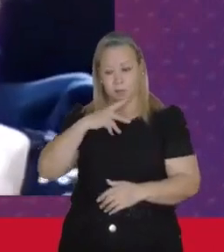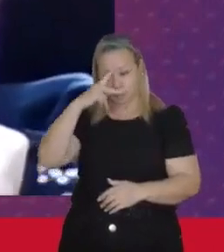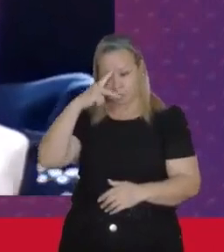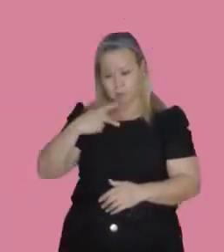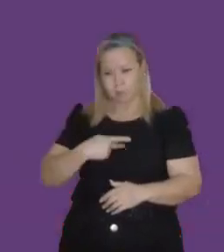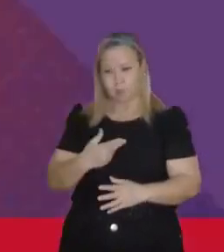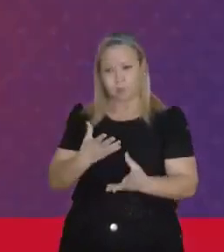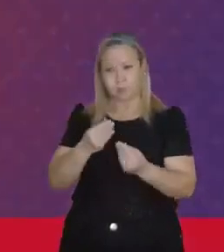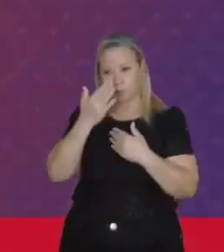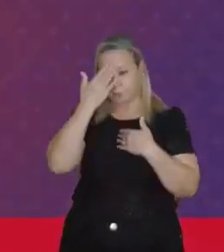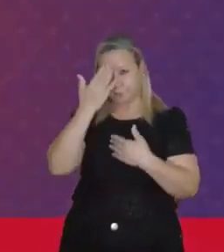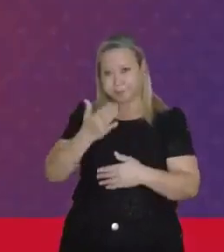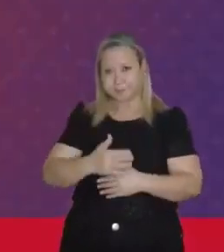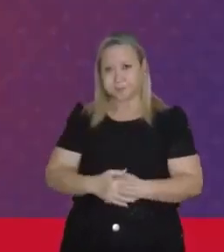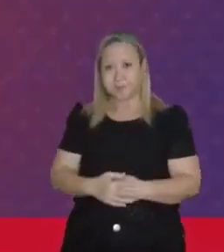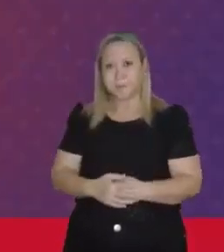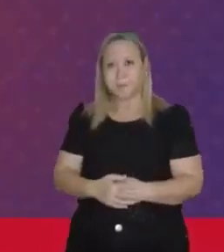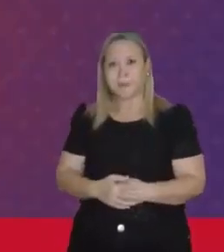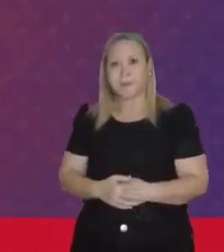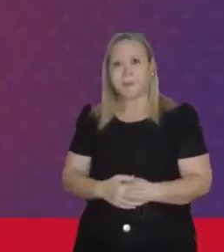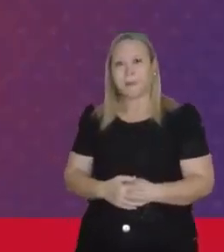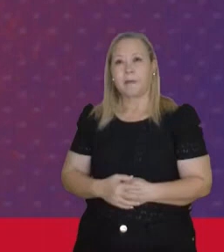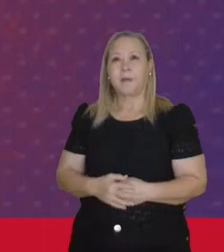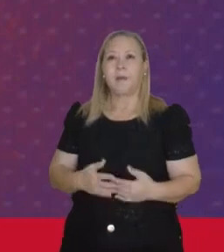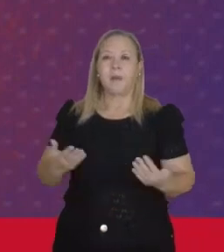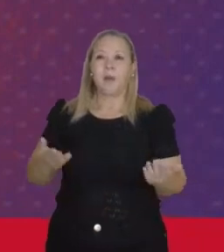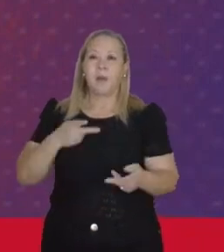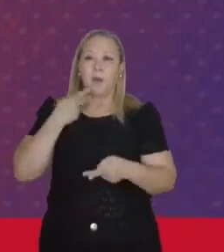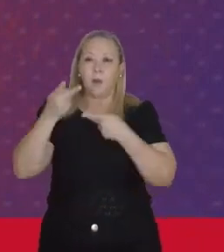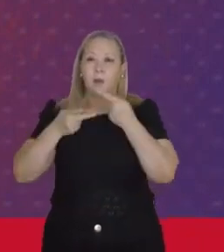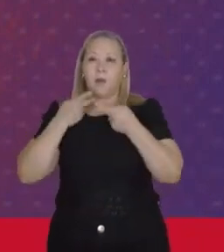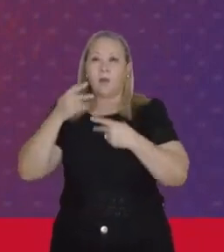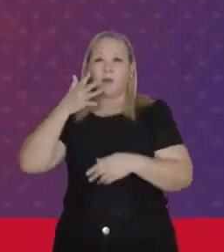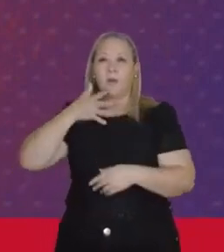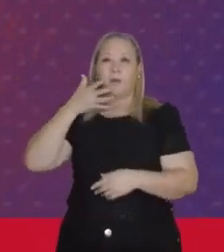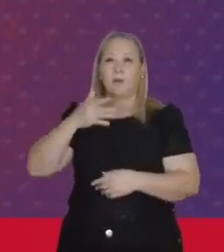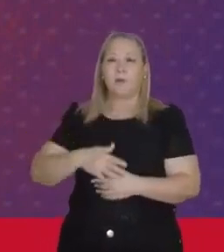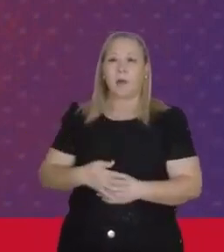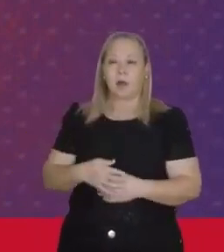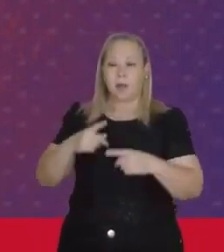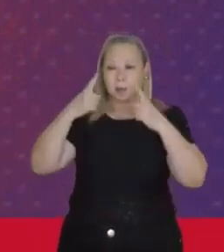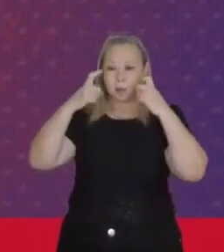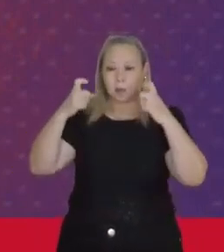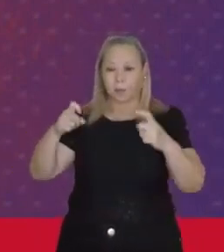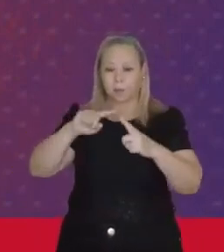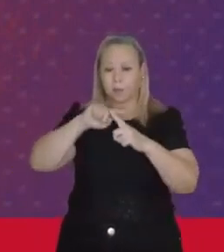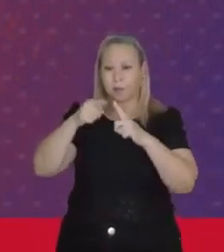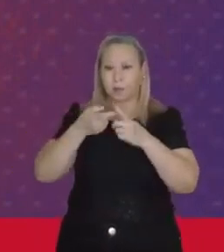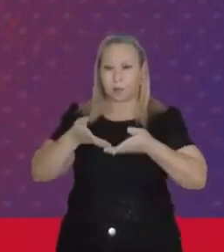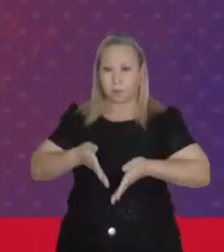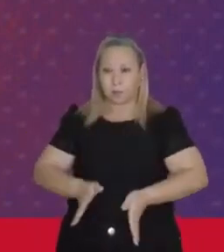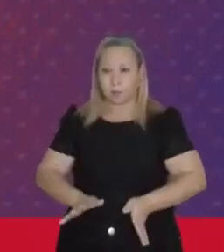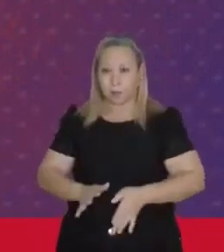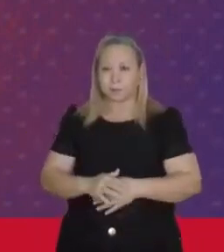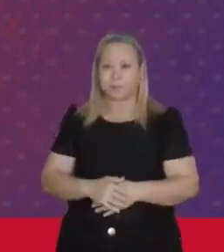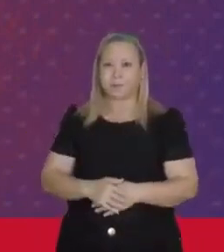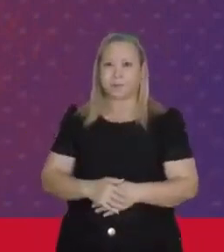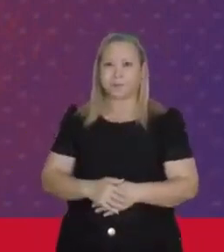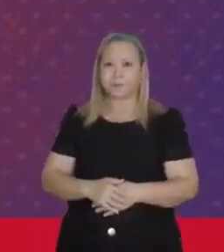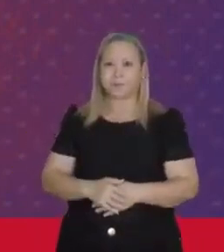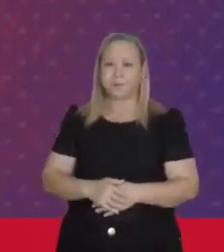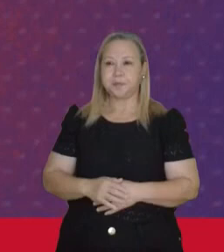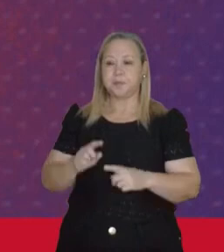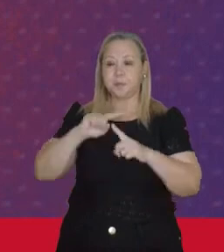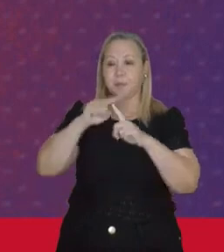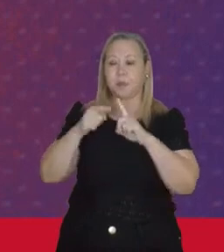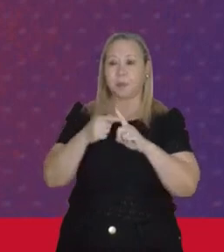Muito obrigada. Hoje eu vim aqui fazer um relato sobre uma violência obstétrica pela qual eu passei. Quando eu estava